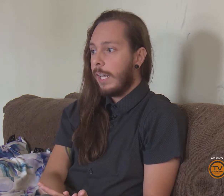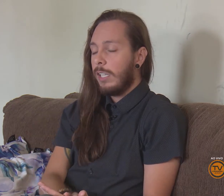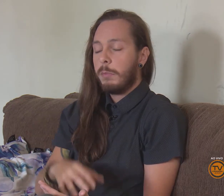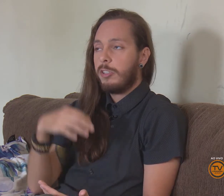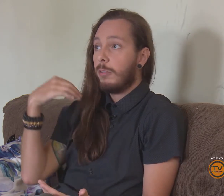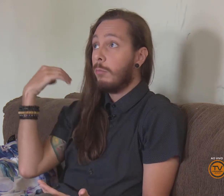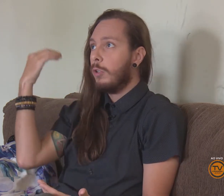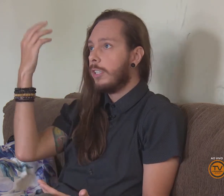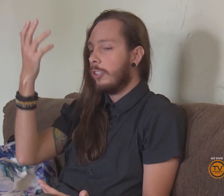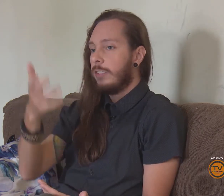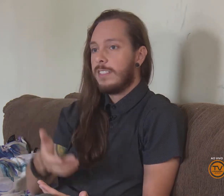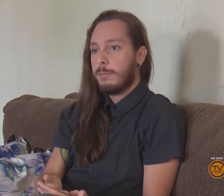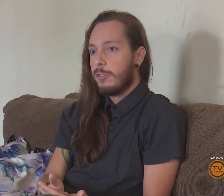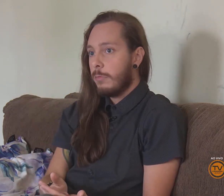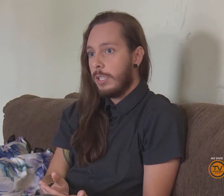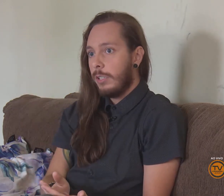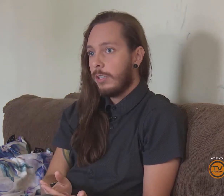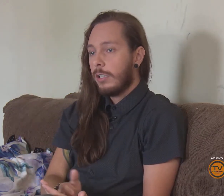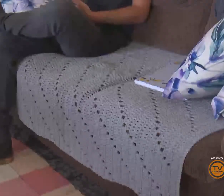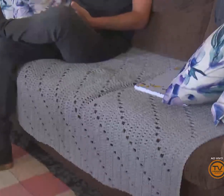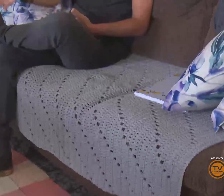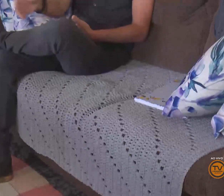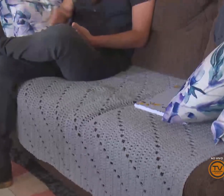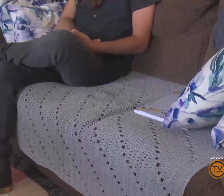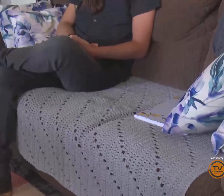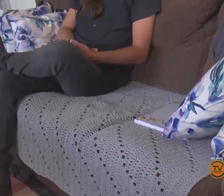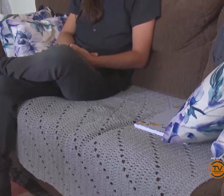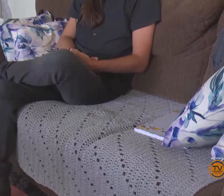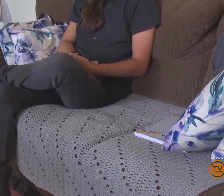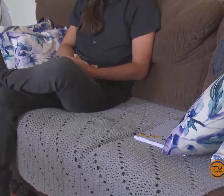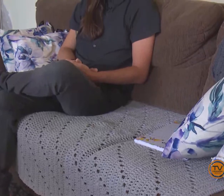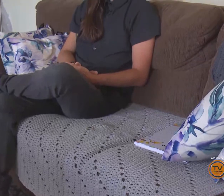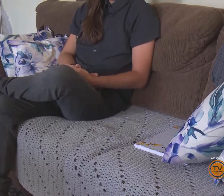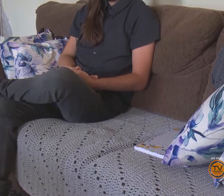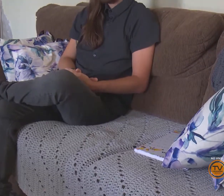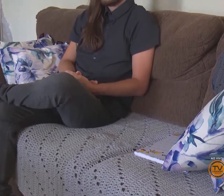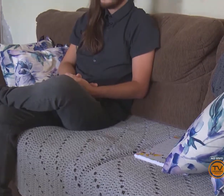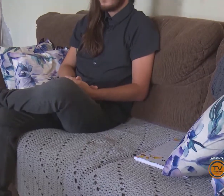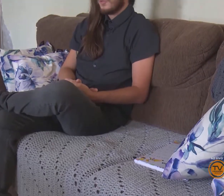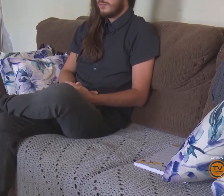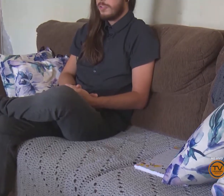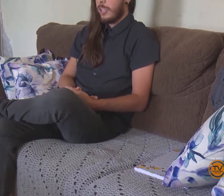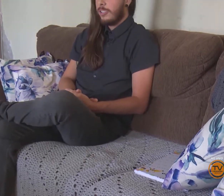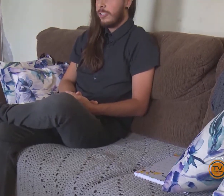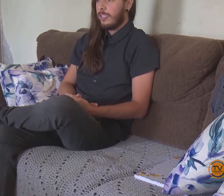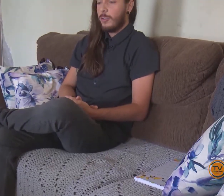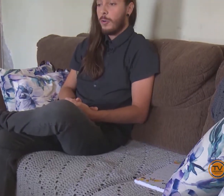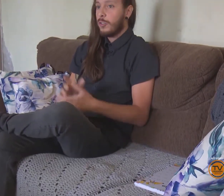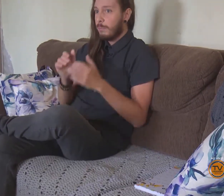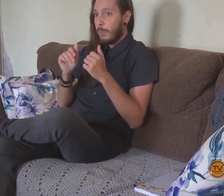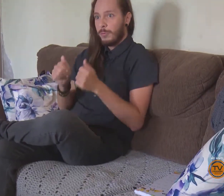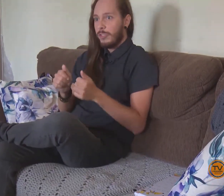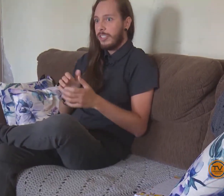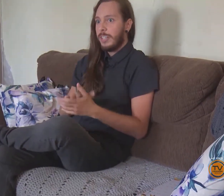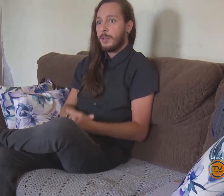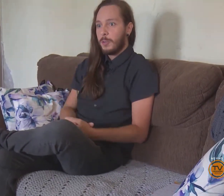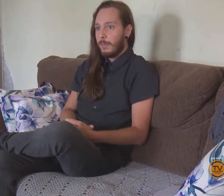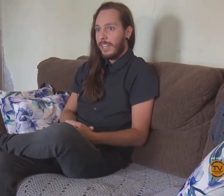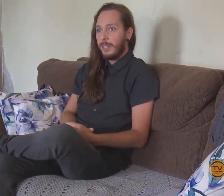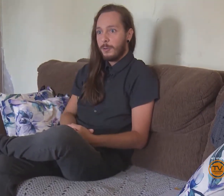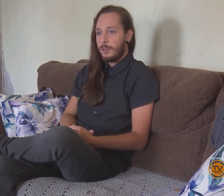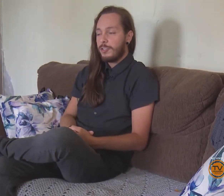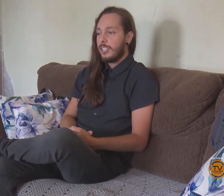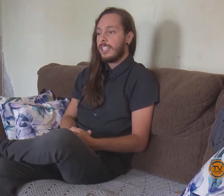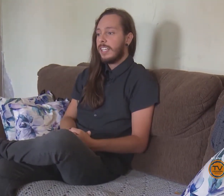desentubaram, né? Eu lembro que tinha muita gente em cima de mim. Marcos teve alta hospitalar, mas logo descobriu que estava com